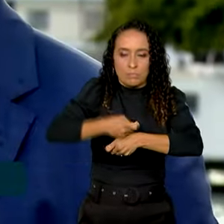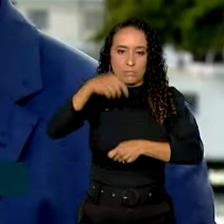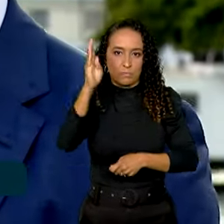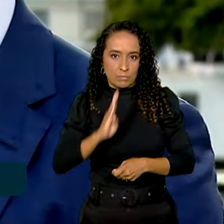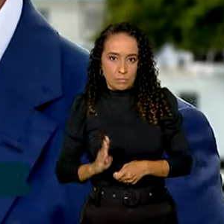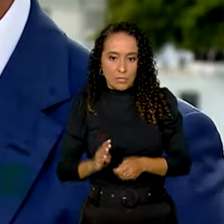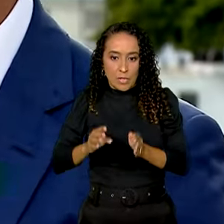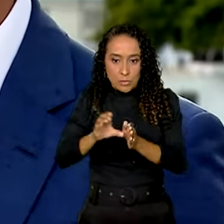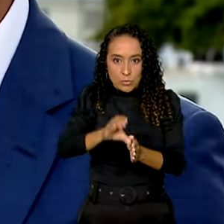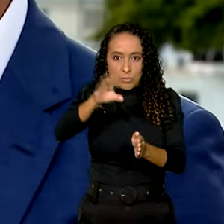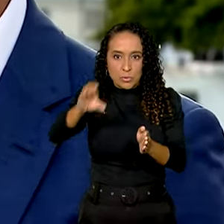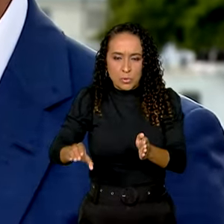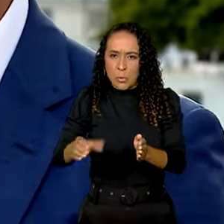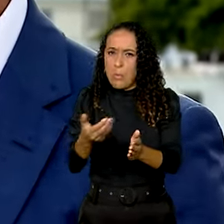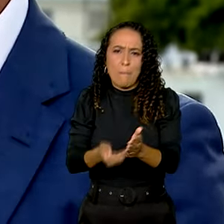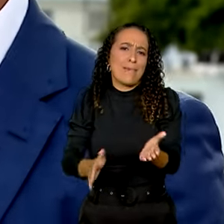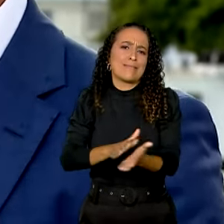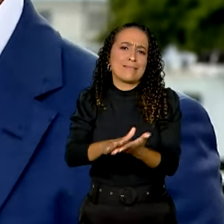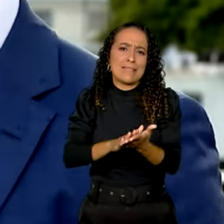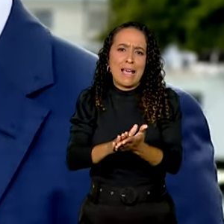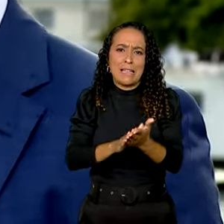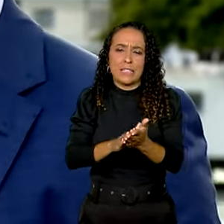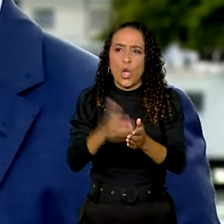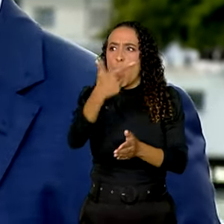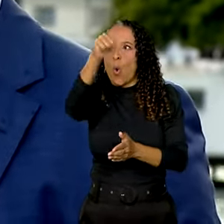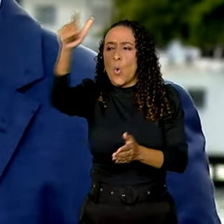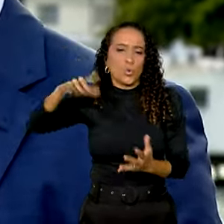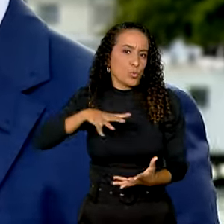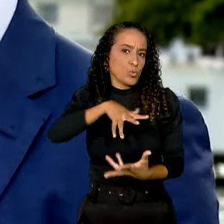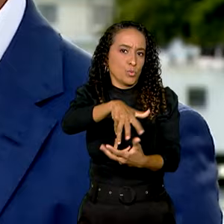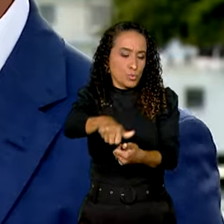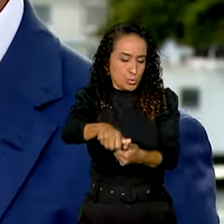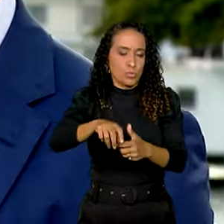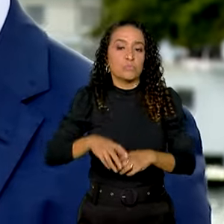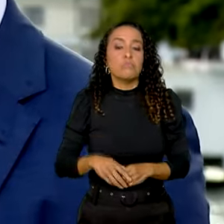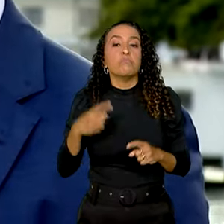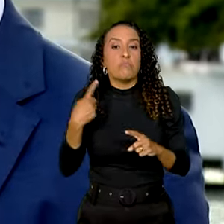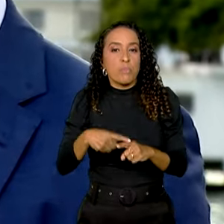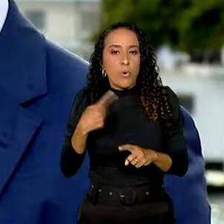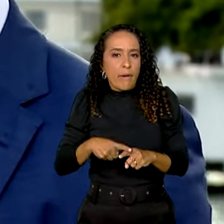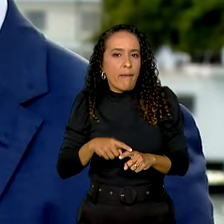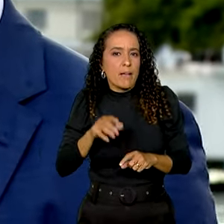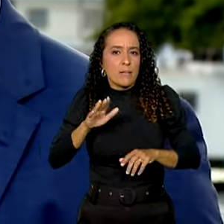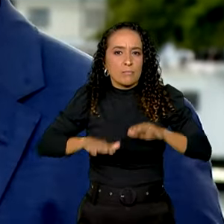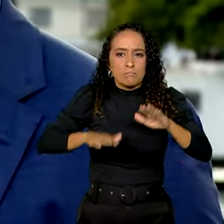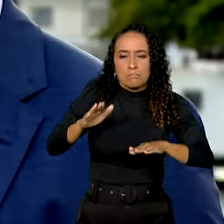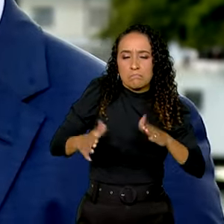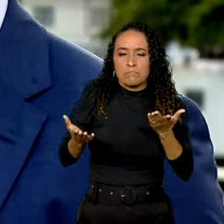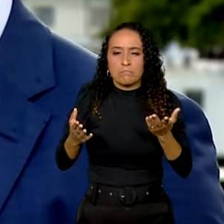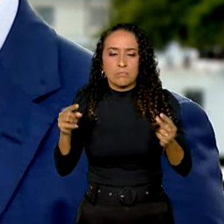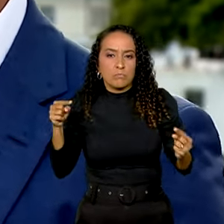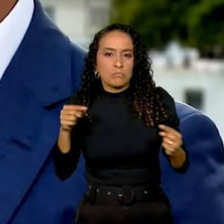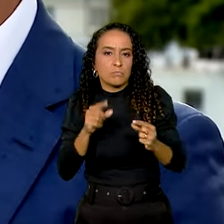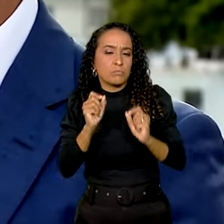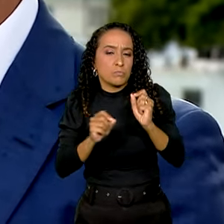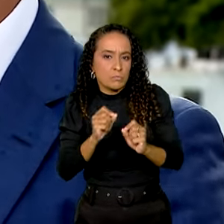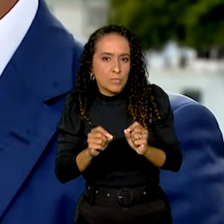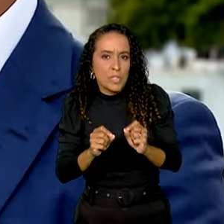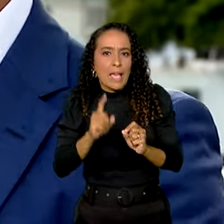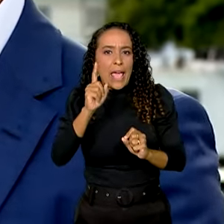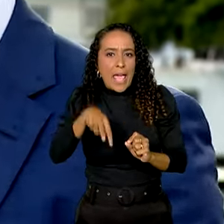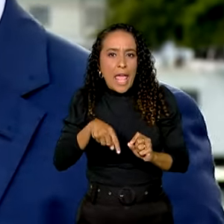Santos não perde em nada para nenhum porto do mundo, né? Porque a medida que é levada em consideração é